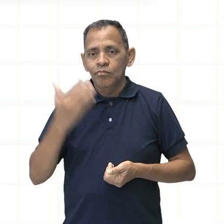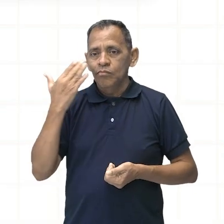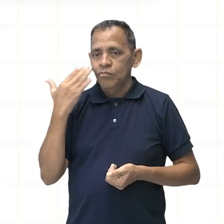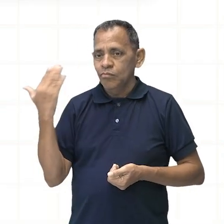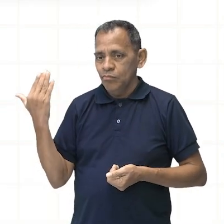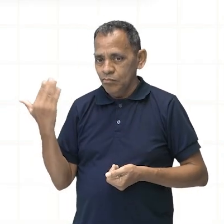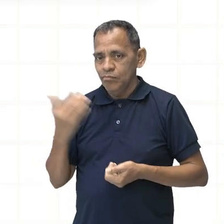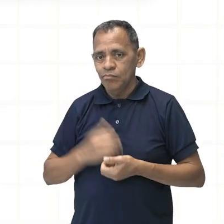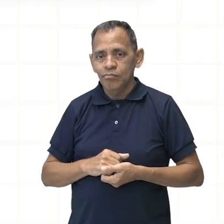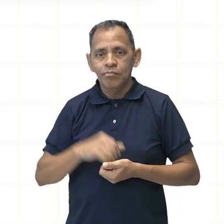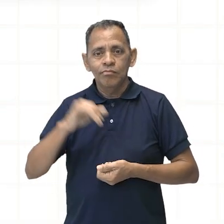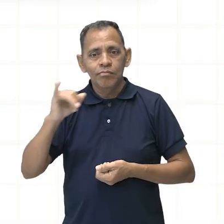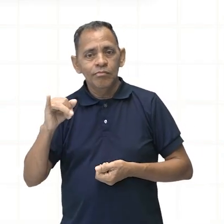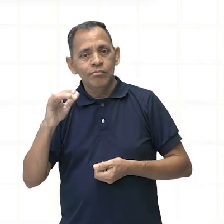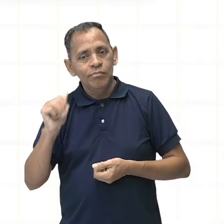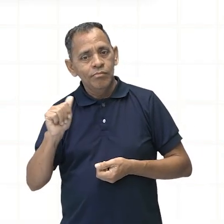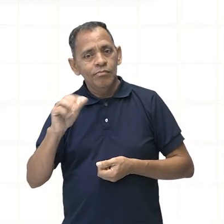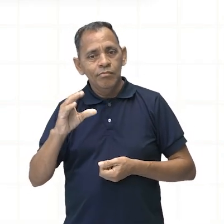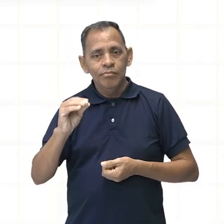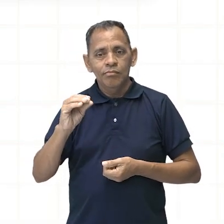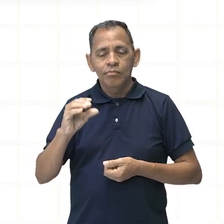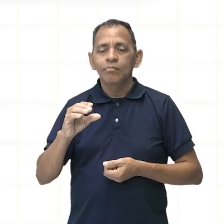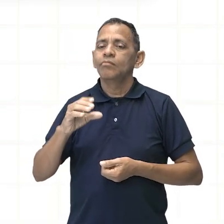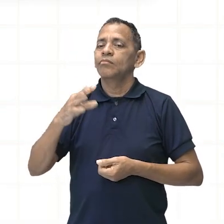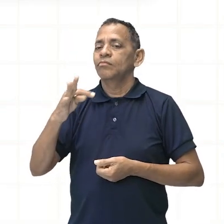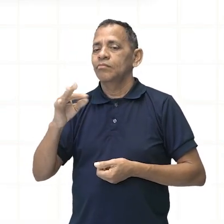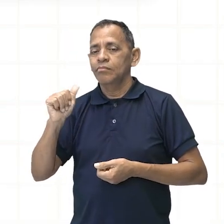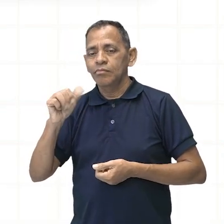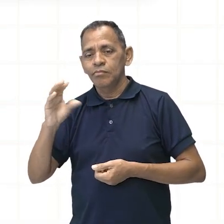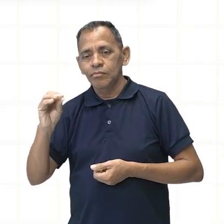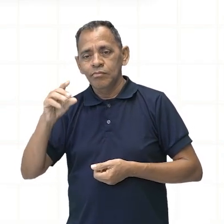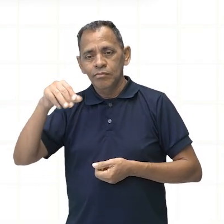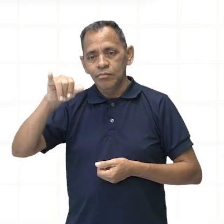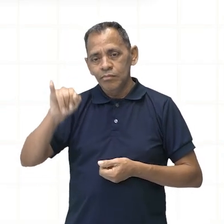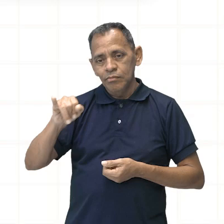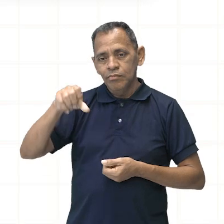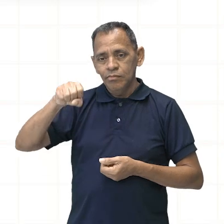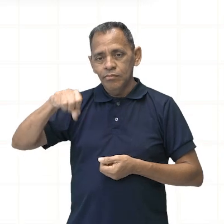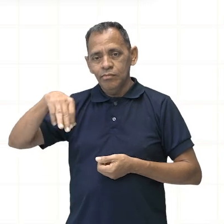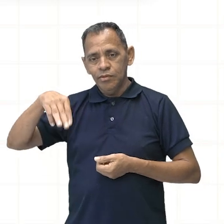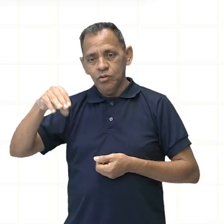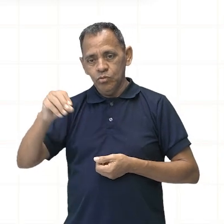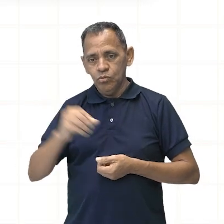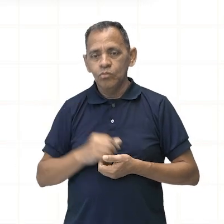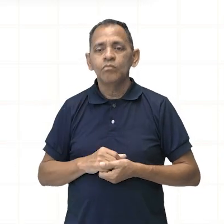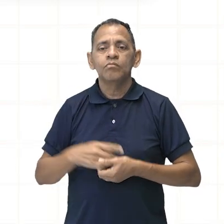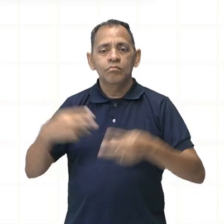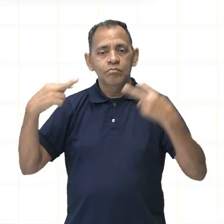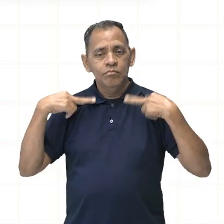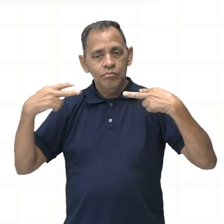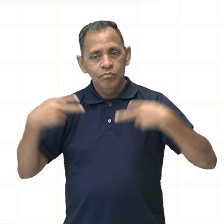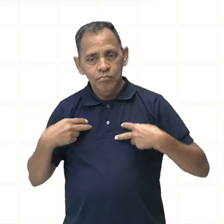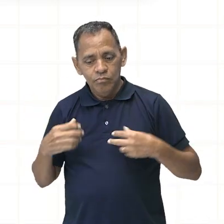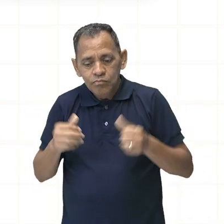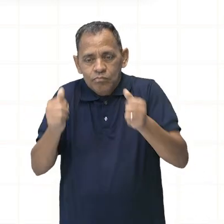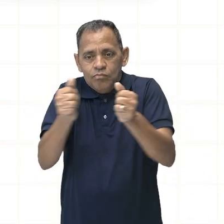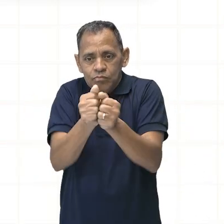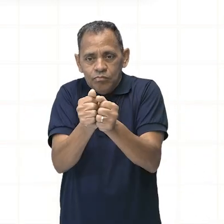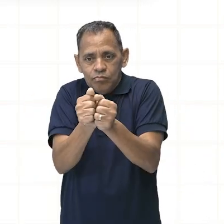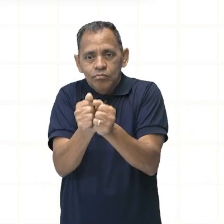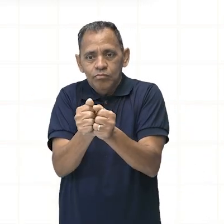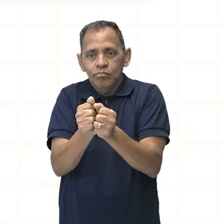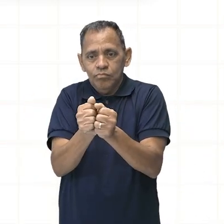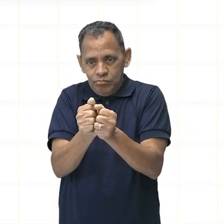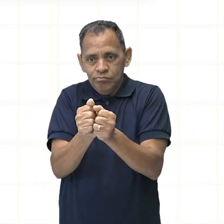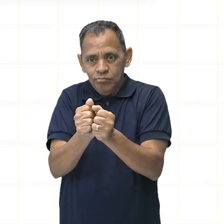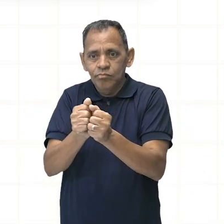taoísmo, a gente tem ali o homem sendo visto como parte da natureza. Por isso, esse cuidado maior